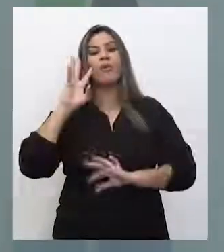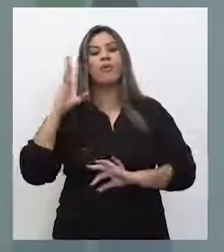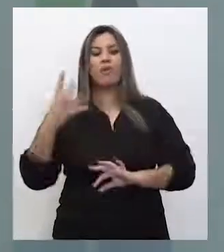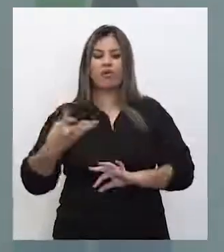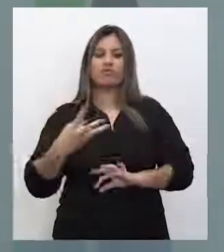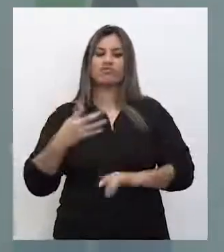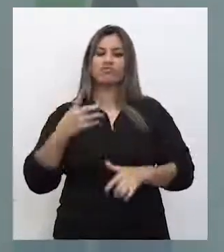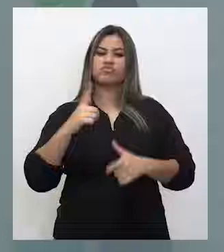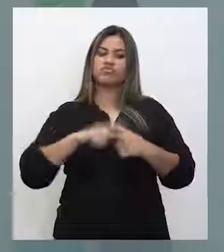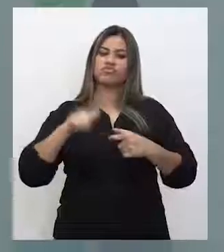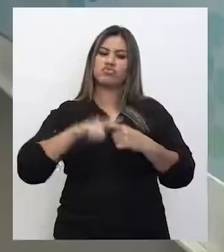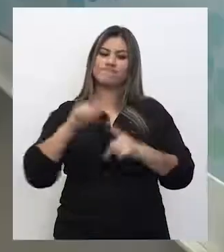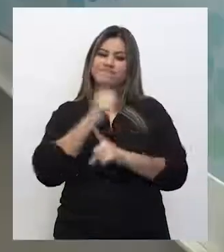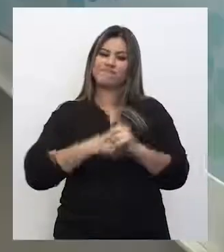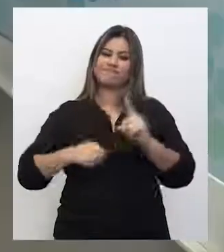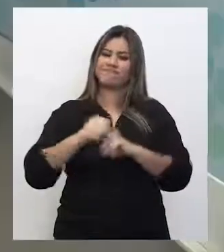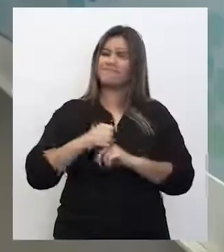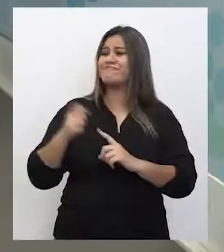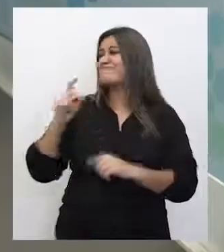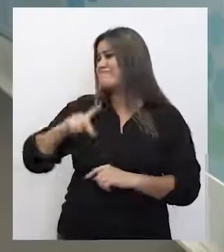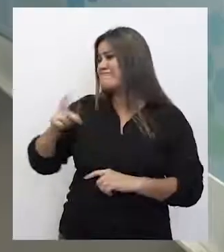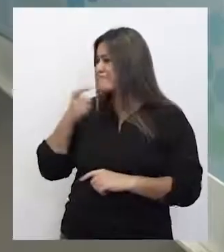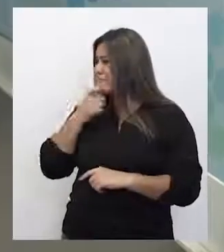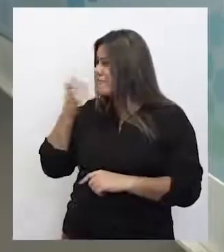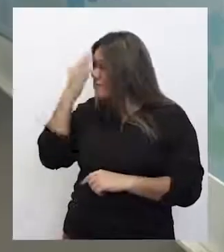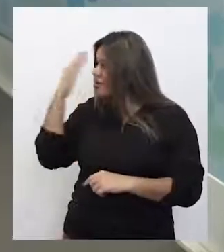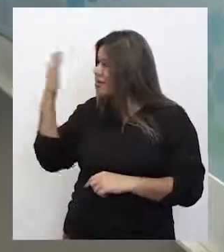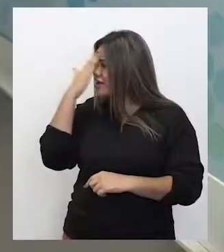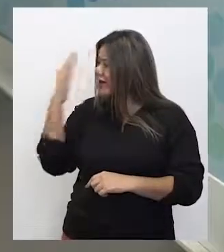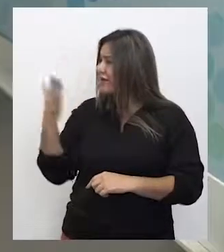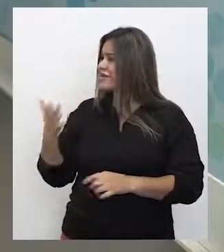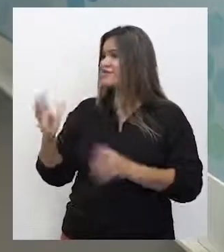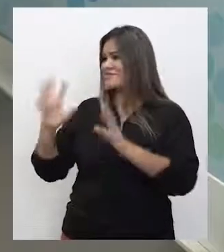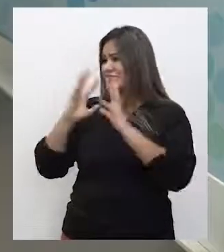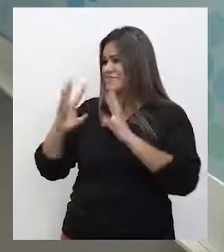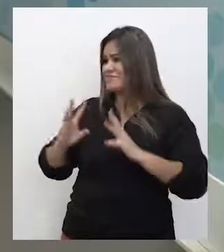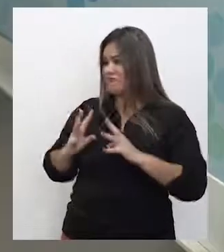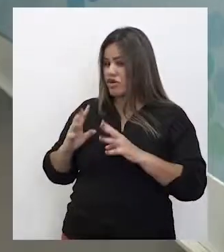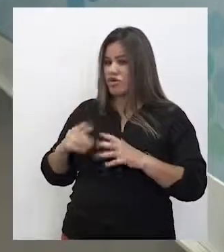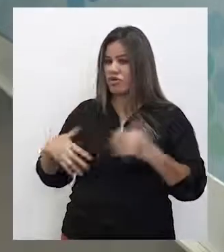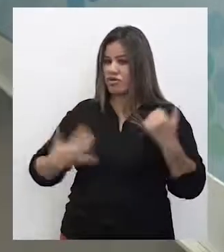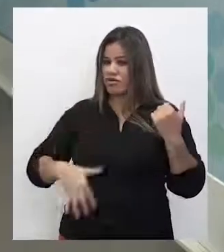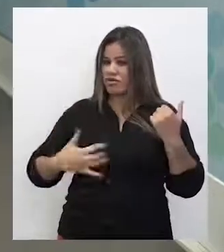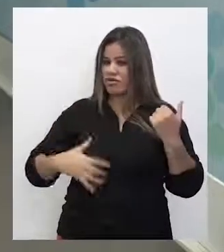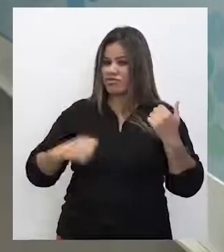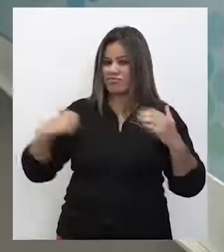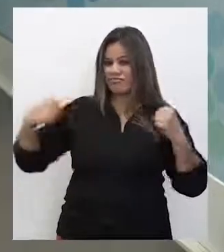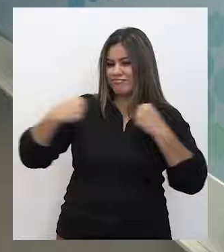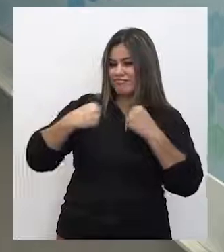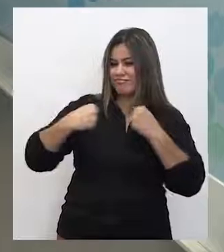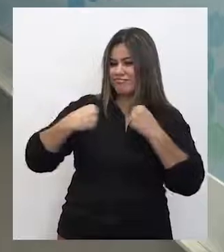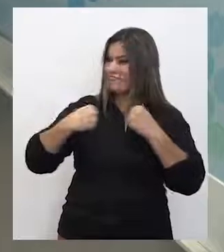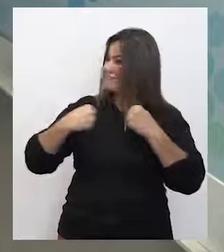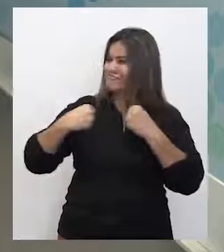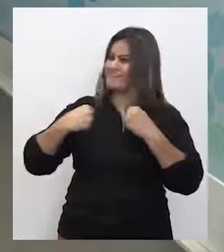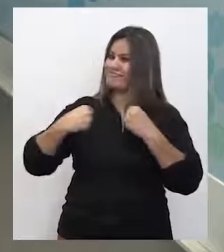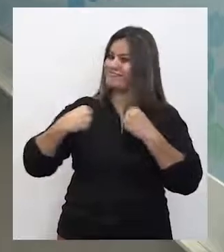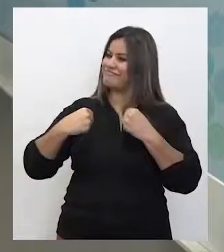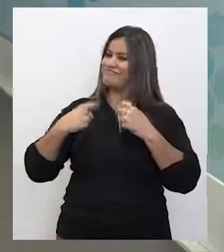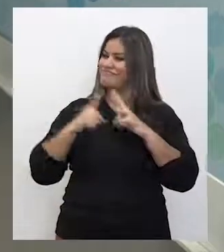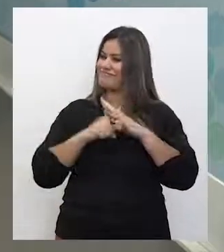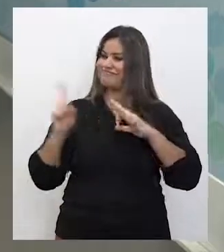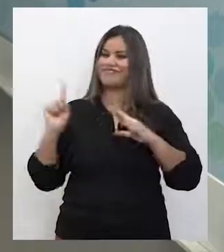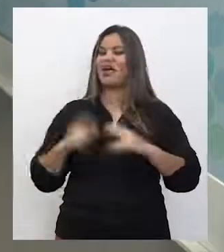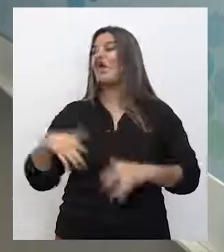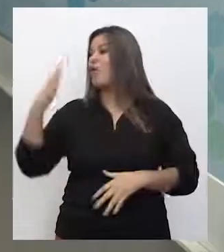problemáticas da sociedade. Ed, muito obrigada, meu amigo, por ter atendido. Você vai tocar hoje? Não. Tá bom. Muito obrigada por